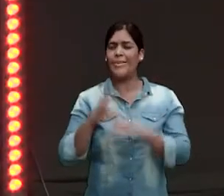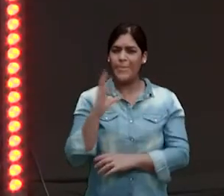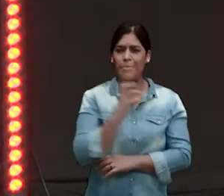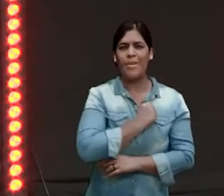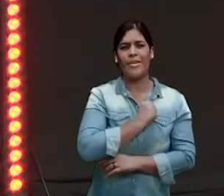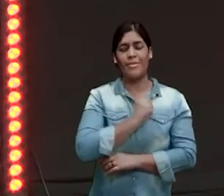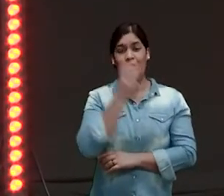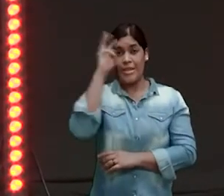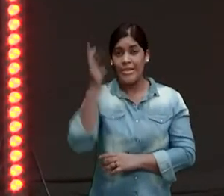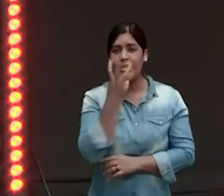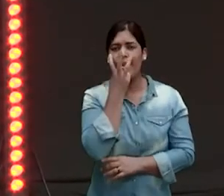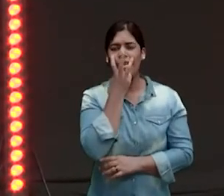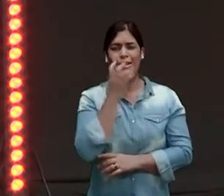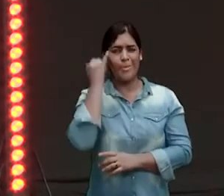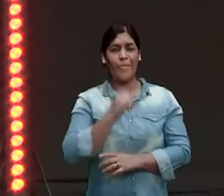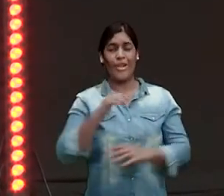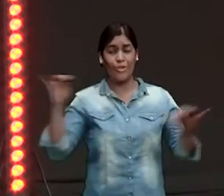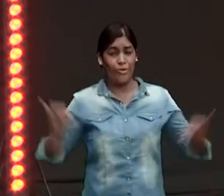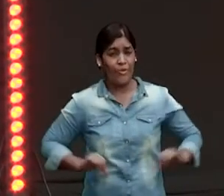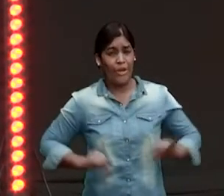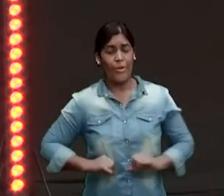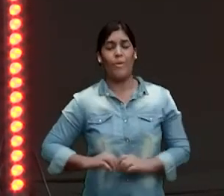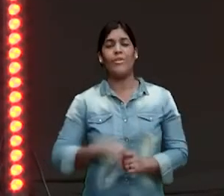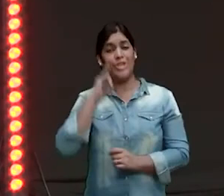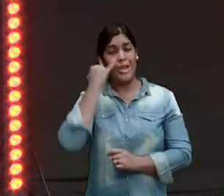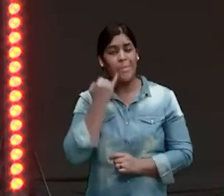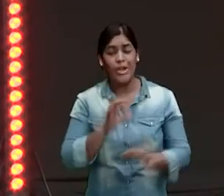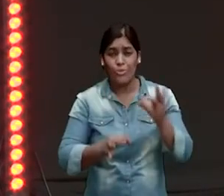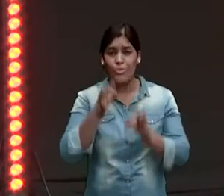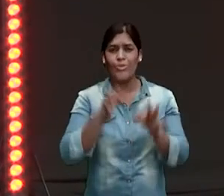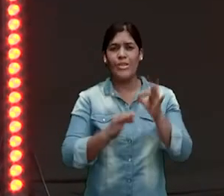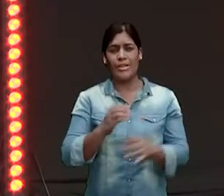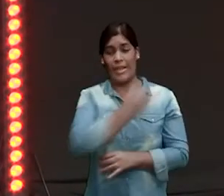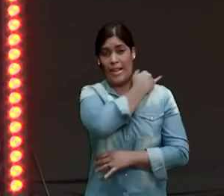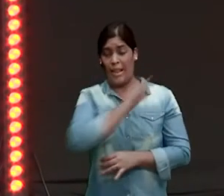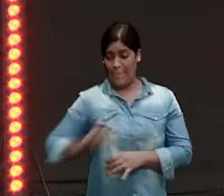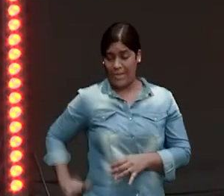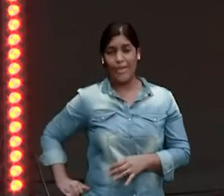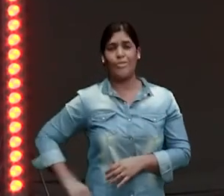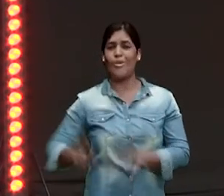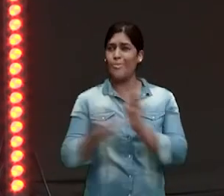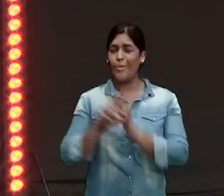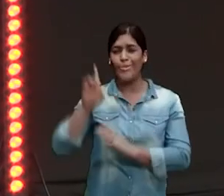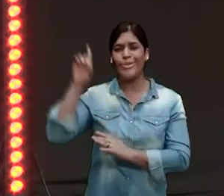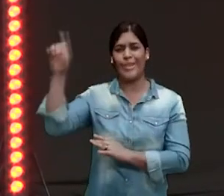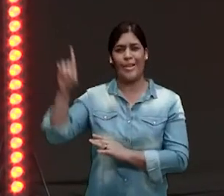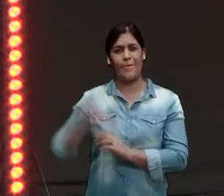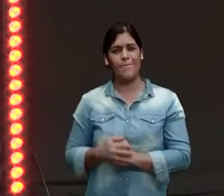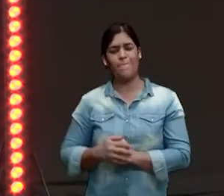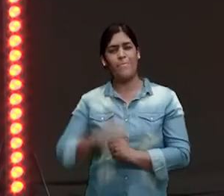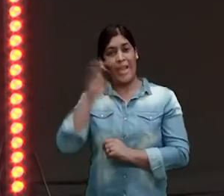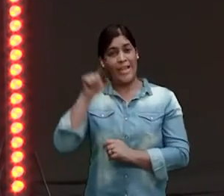em Isaías O Profeta sofredor em Jeremias a nossa justiça e Lamentações do varão de Deus Ezequiel